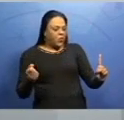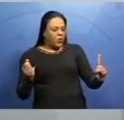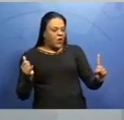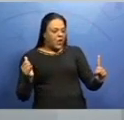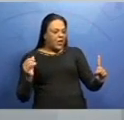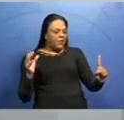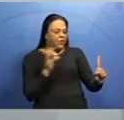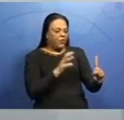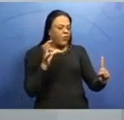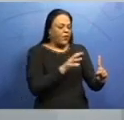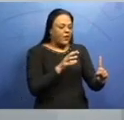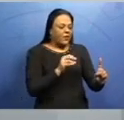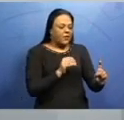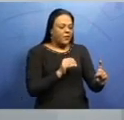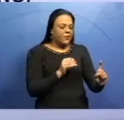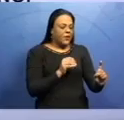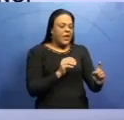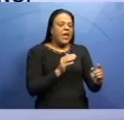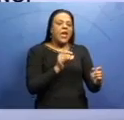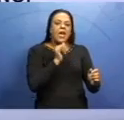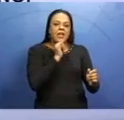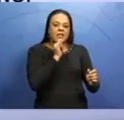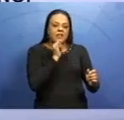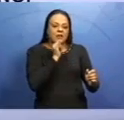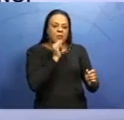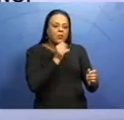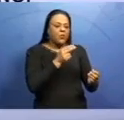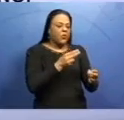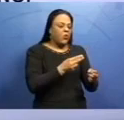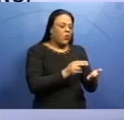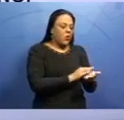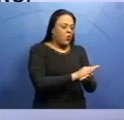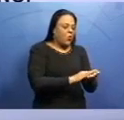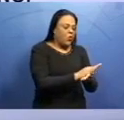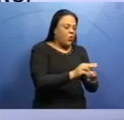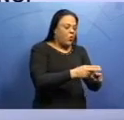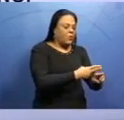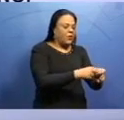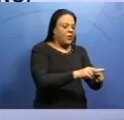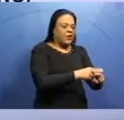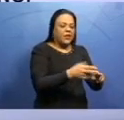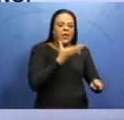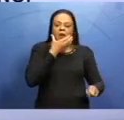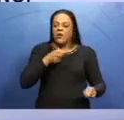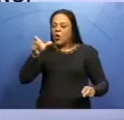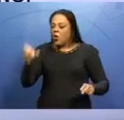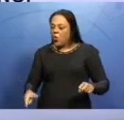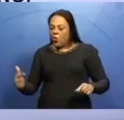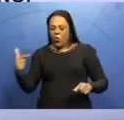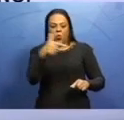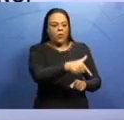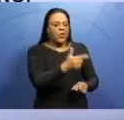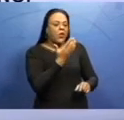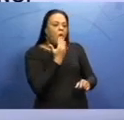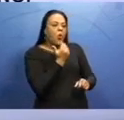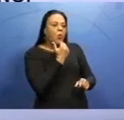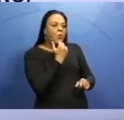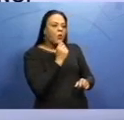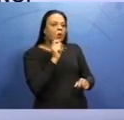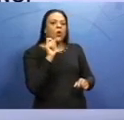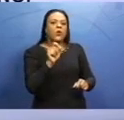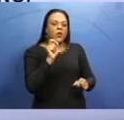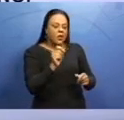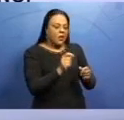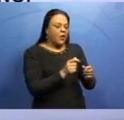verbo. O brigadeiro foi comido pelo menino. Então, olha lá o sujeito brigadeiro. O que aconteceu